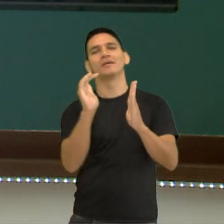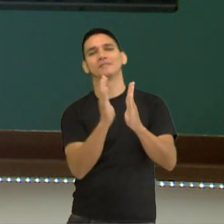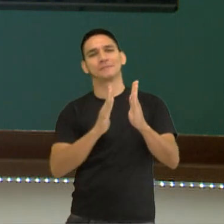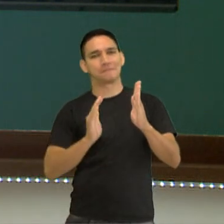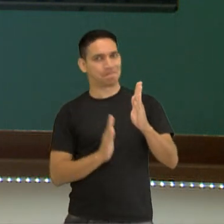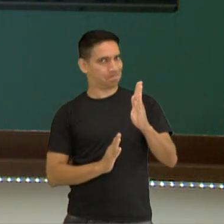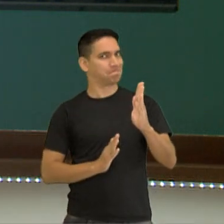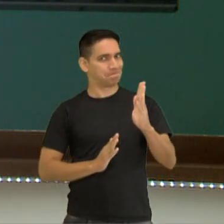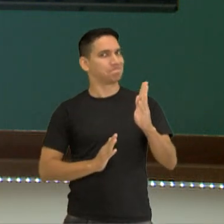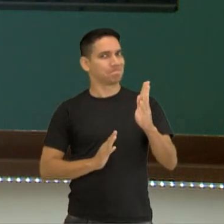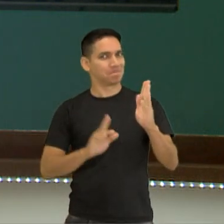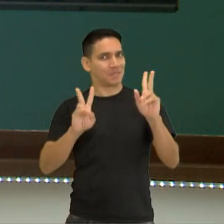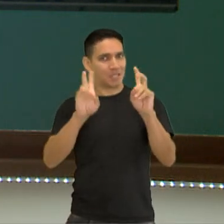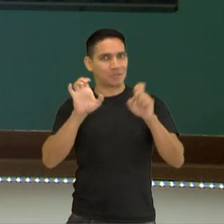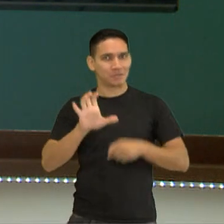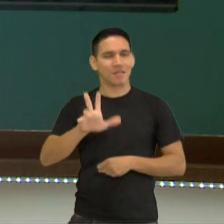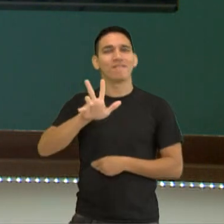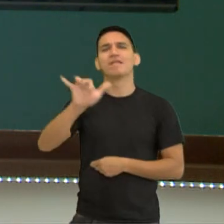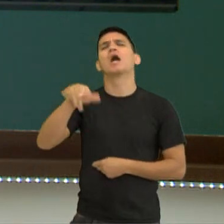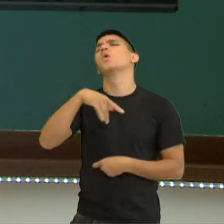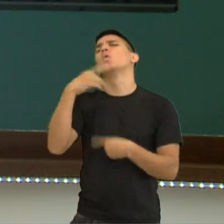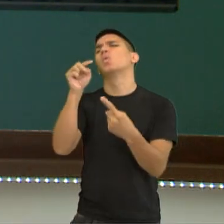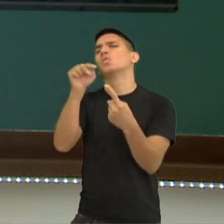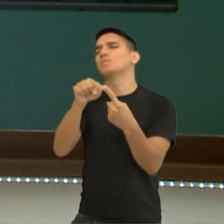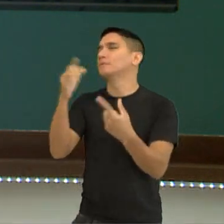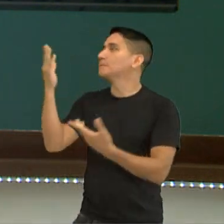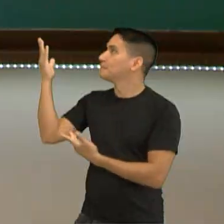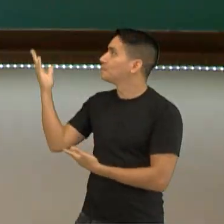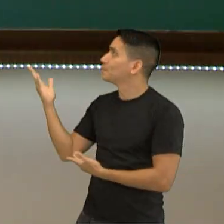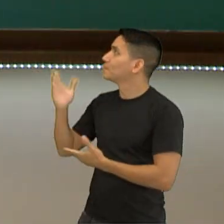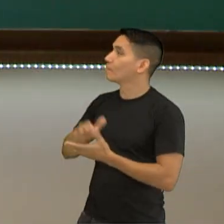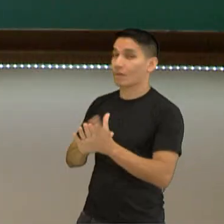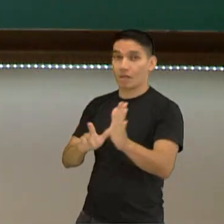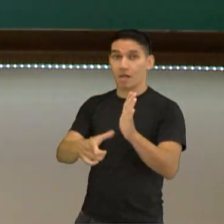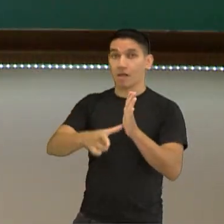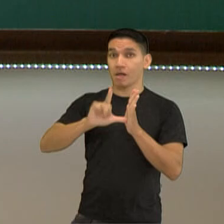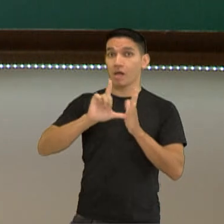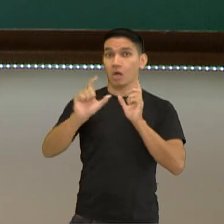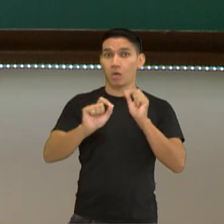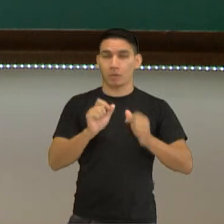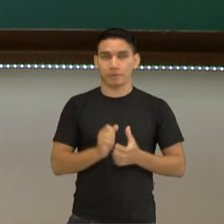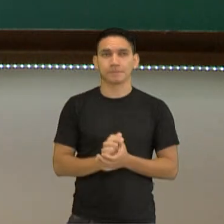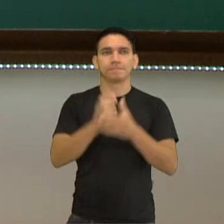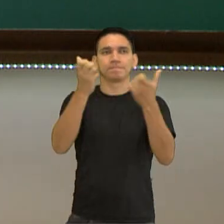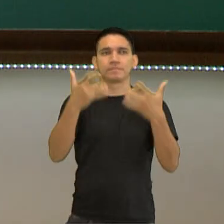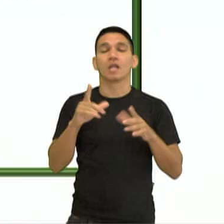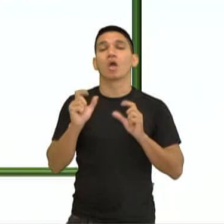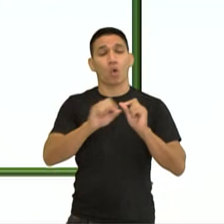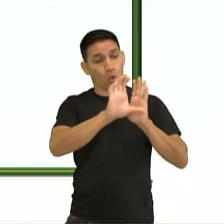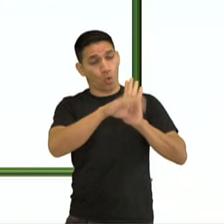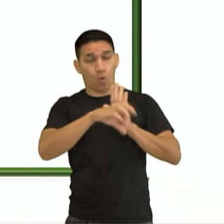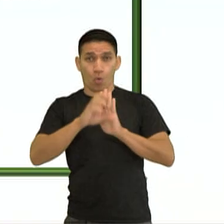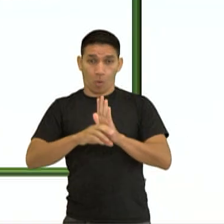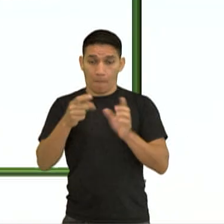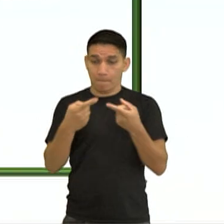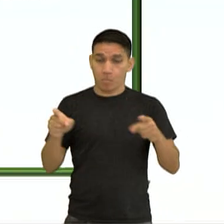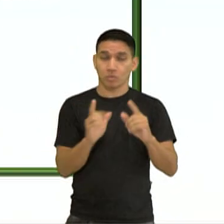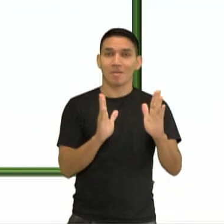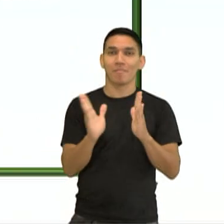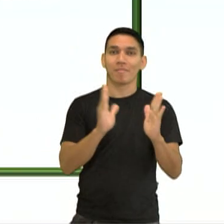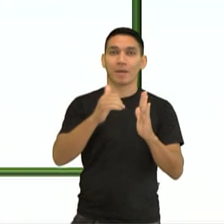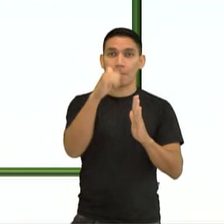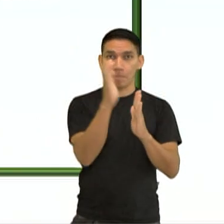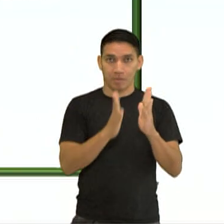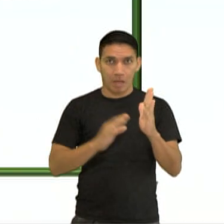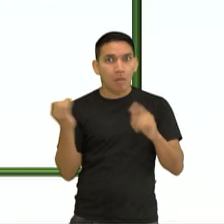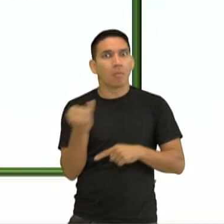né? Então, vamos aos objetivos, né? Mas antes de tudo, pessoal, a gente vai conceituar a música do período barroco e sua importância na história